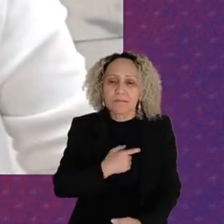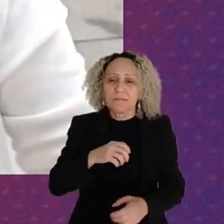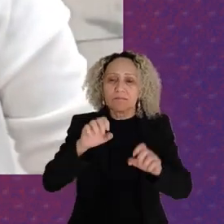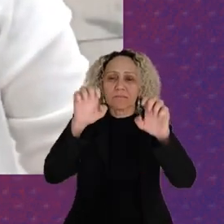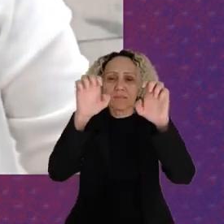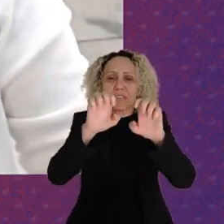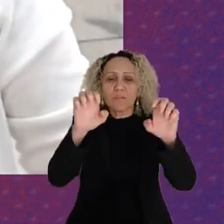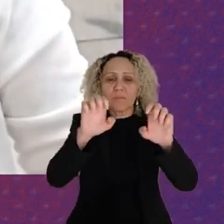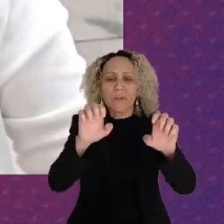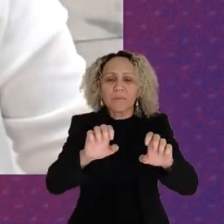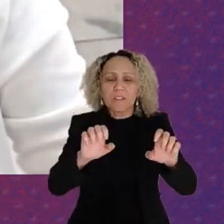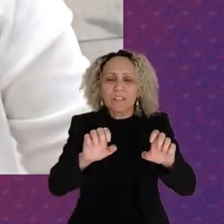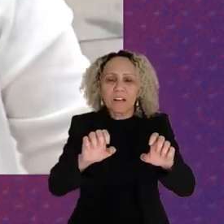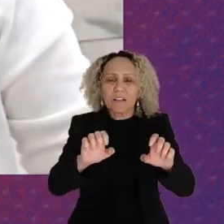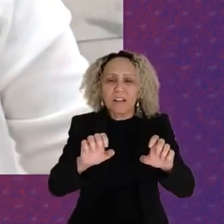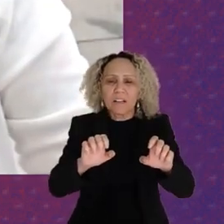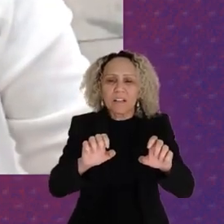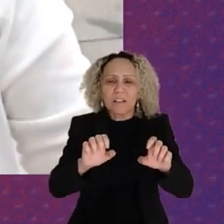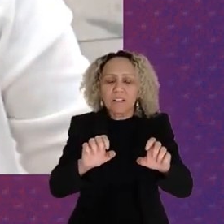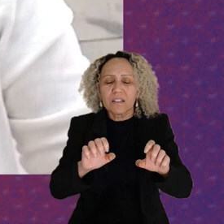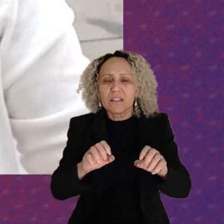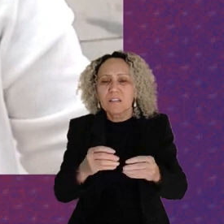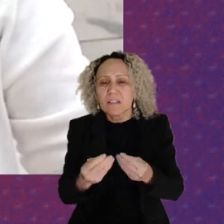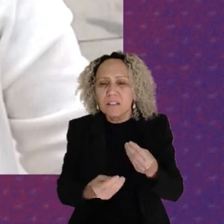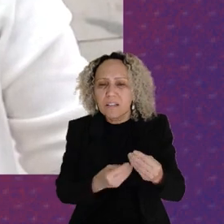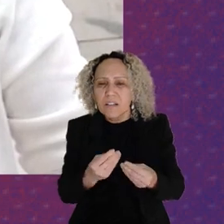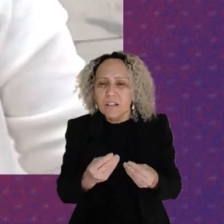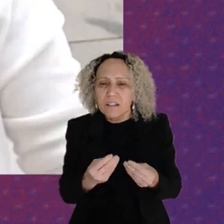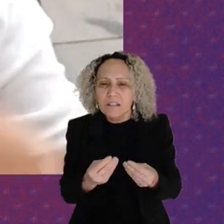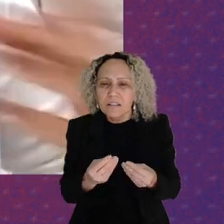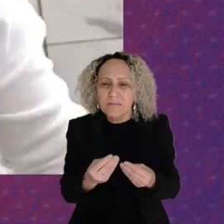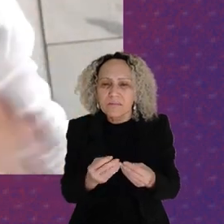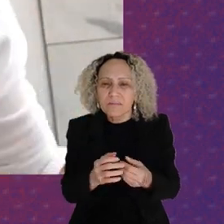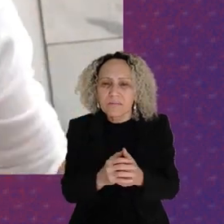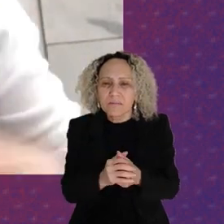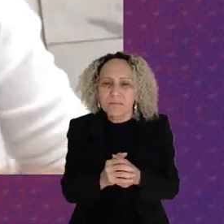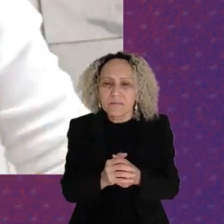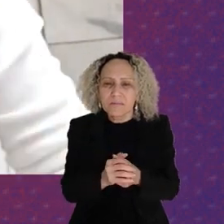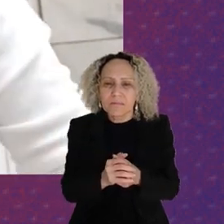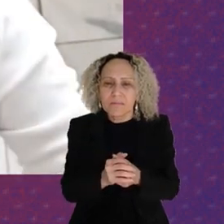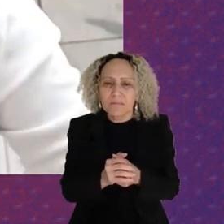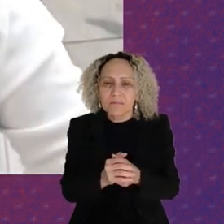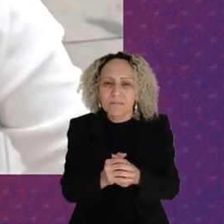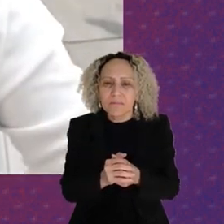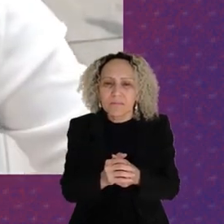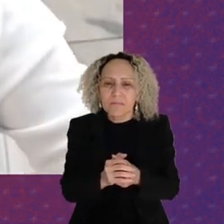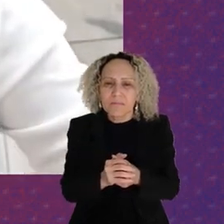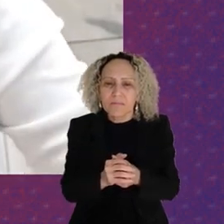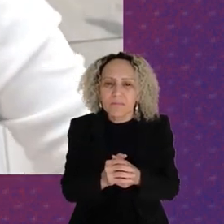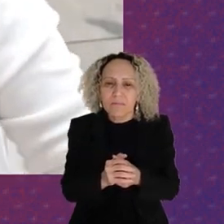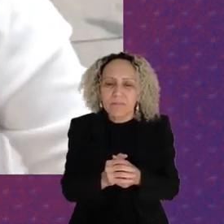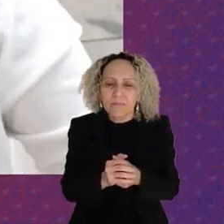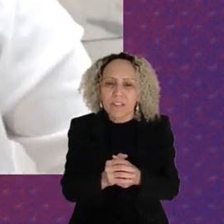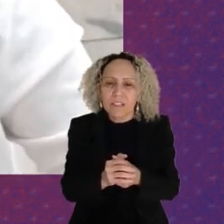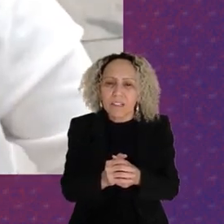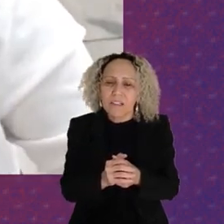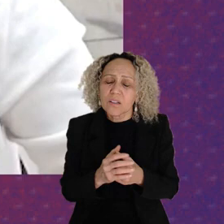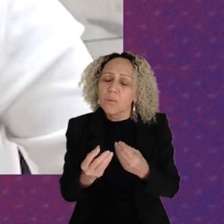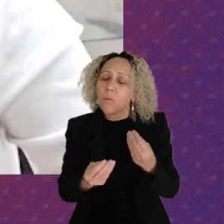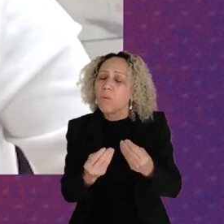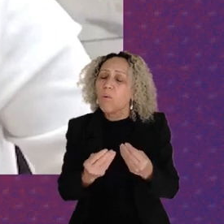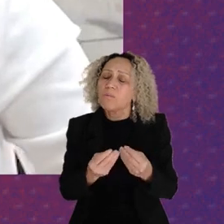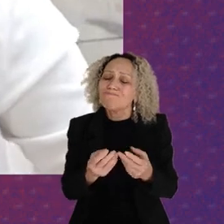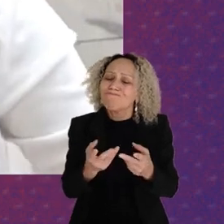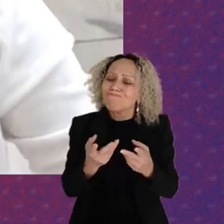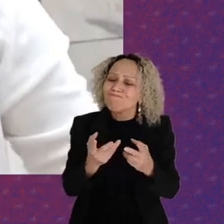política institucional, mas não só, é muito recente a nominação e o reconhecimento desse tipo de